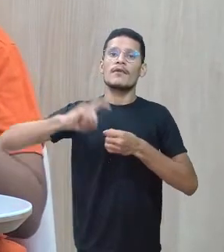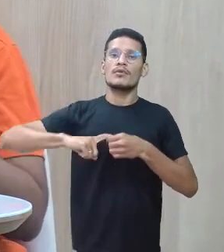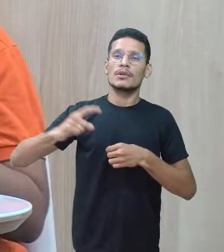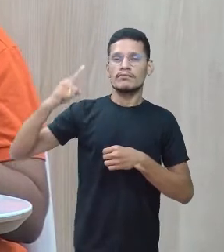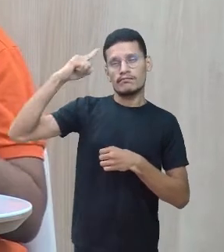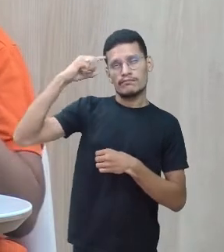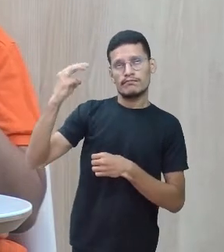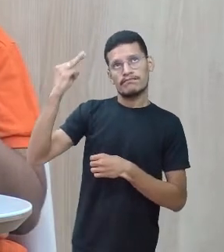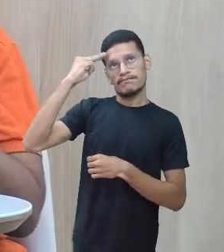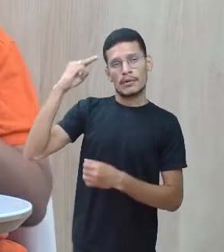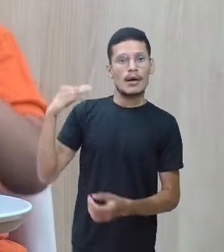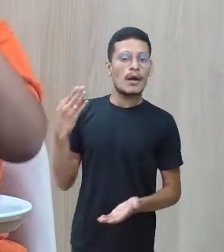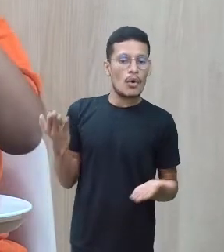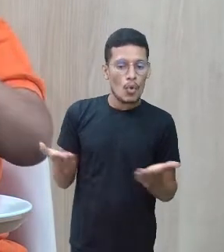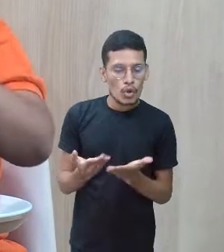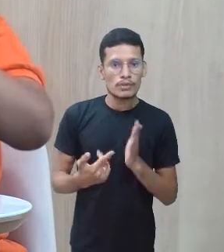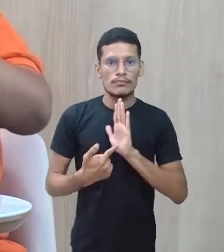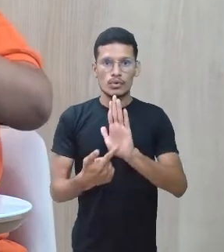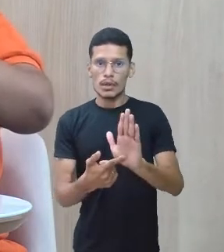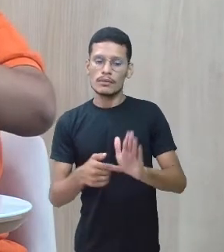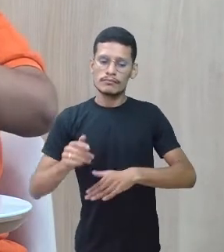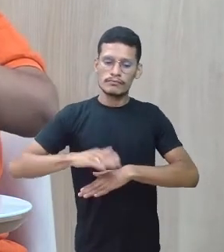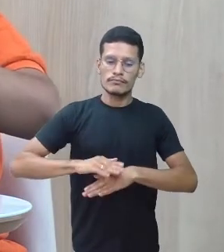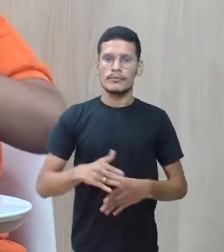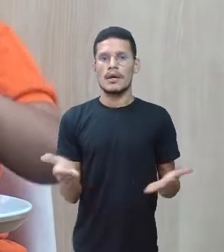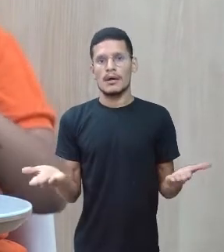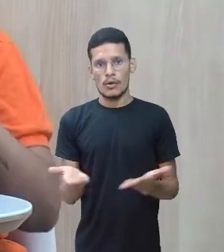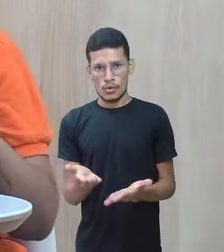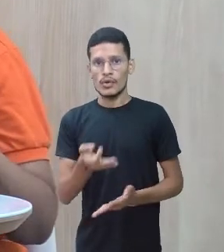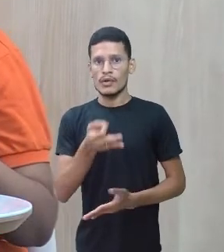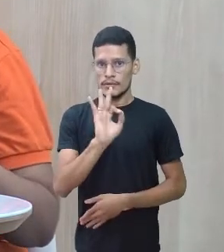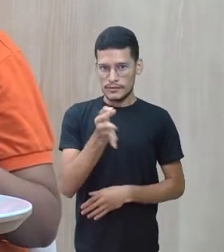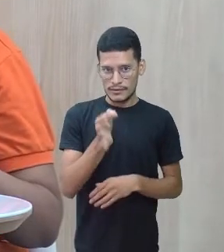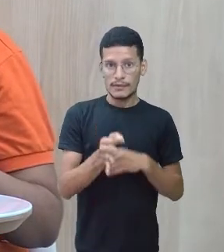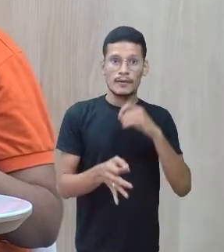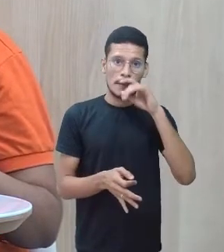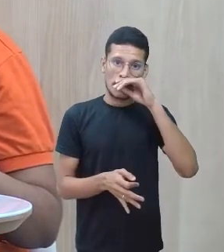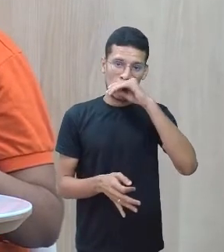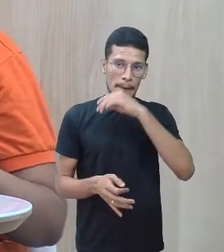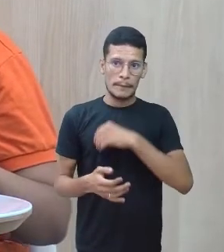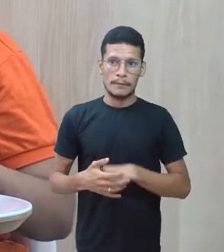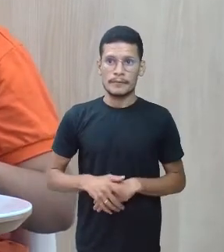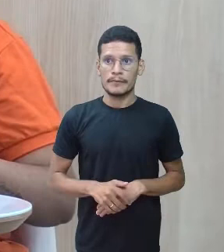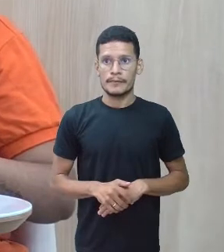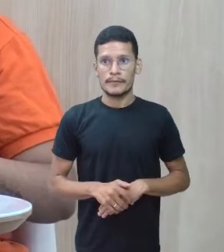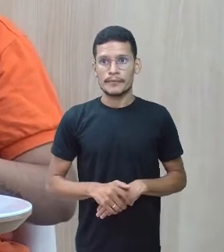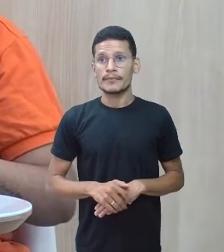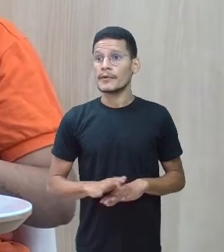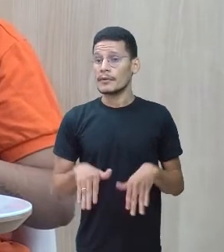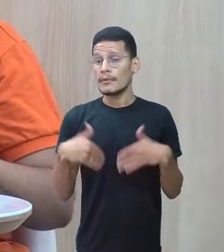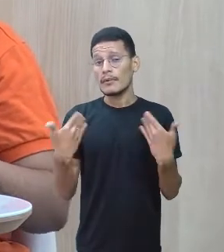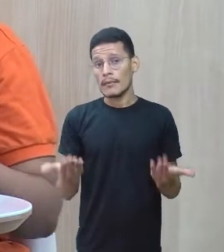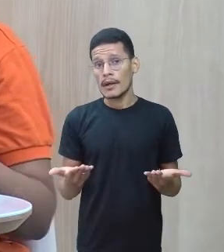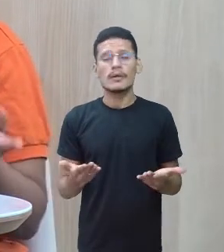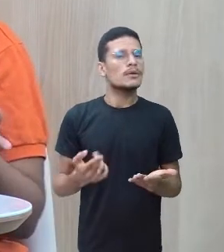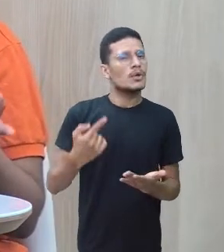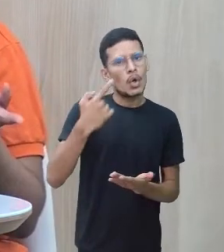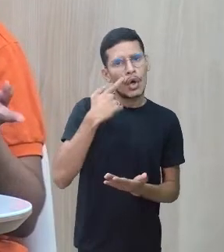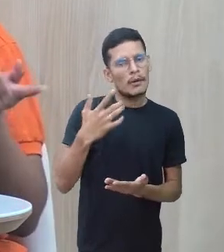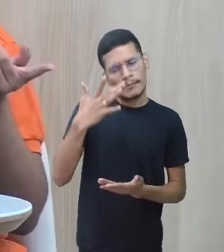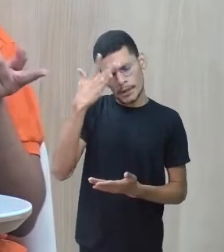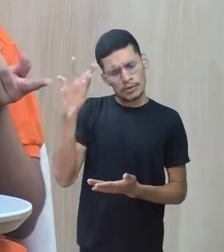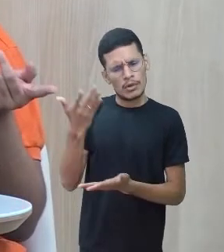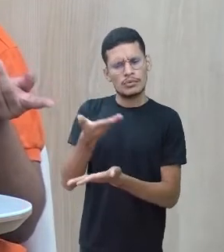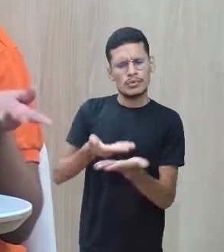trazer para o presente, para trazer para o momento de agora da narrativa. Tá certo? No mais, eles estão aqui,